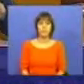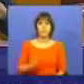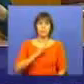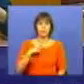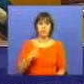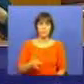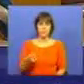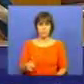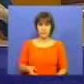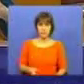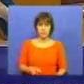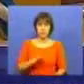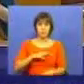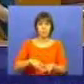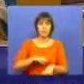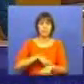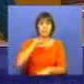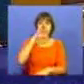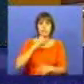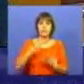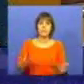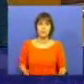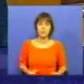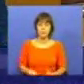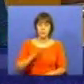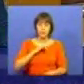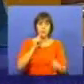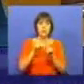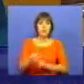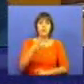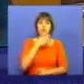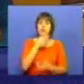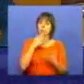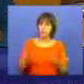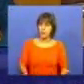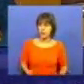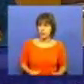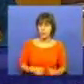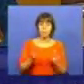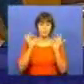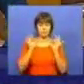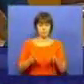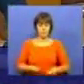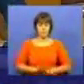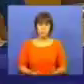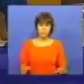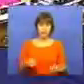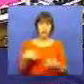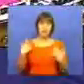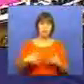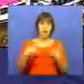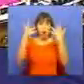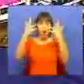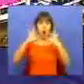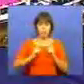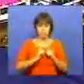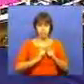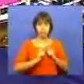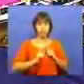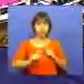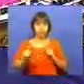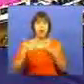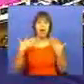Senhor Presidente, senhores membros do Governo, senhores deputados, terminada que está a maratona orçamental,